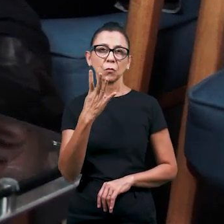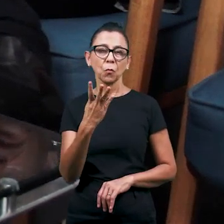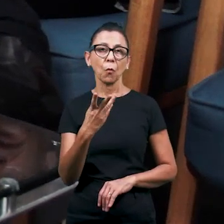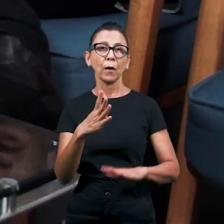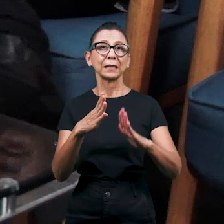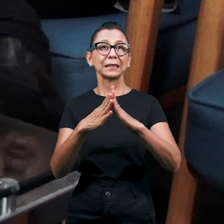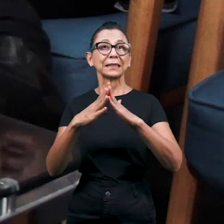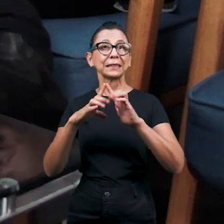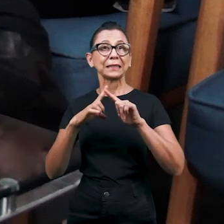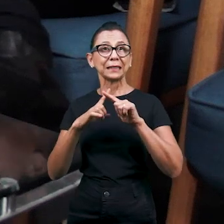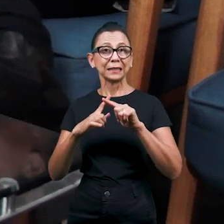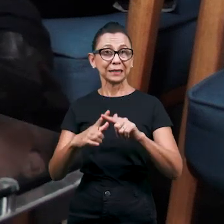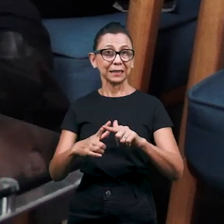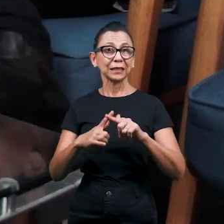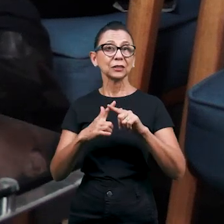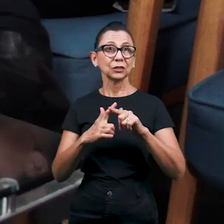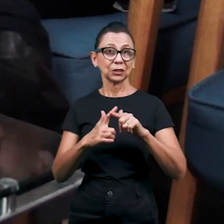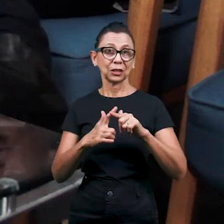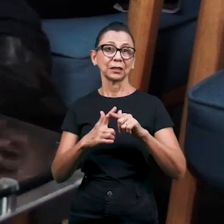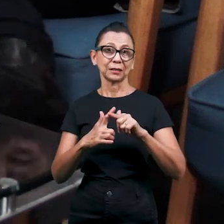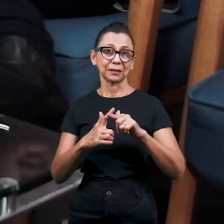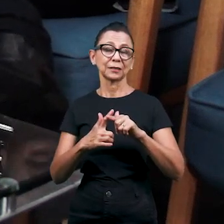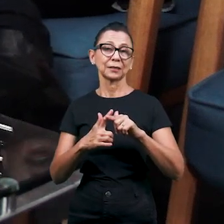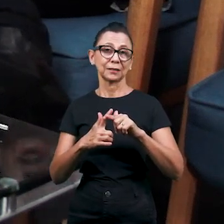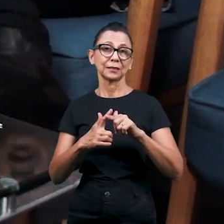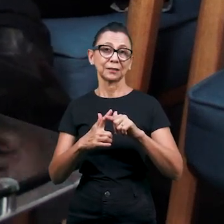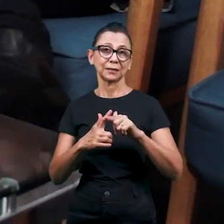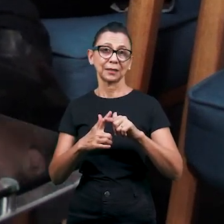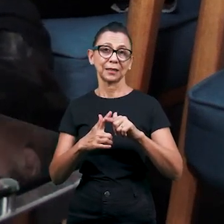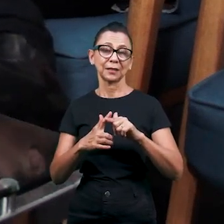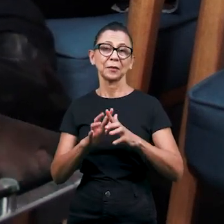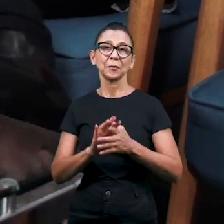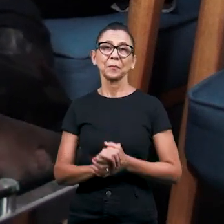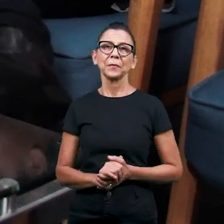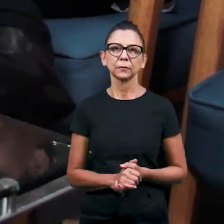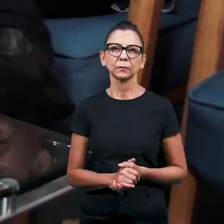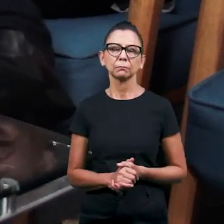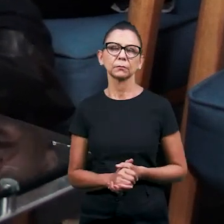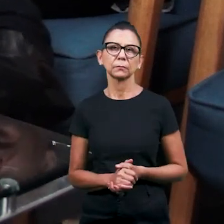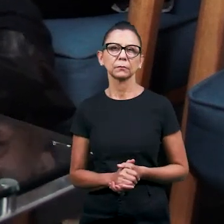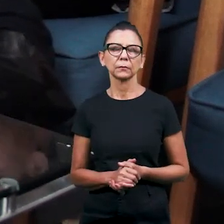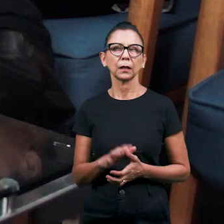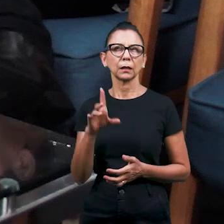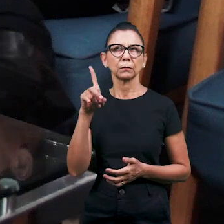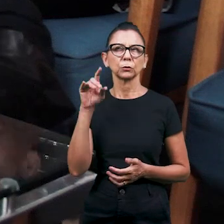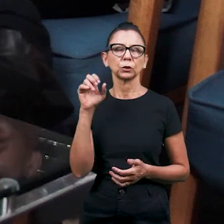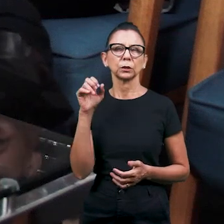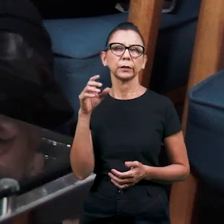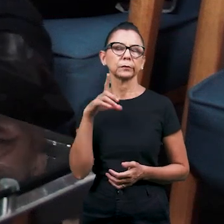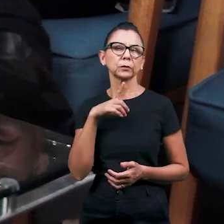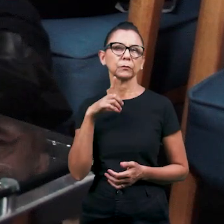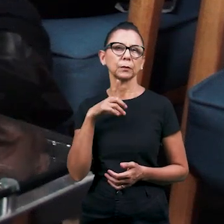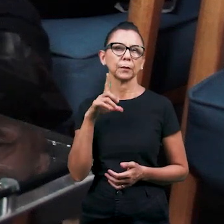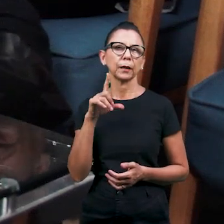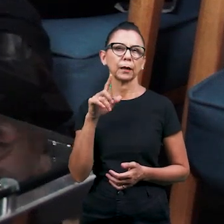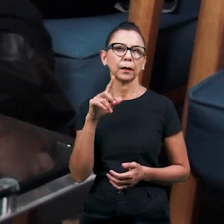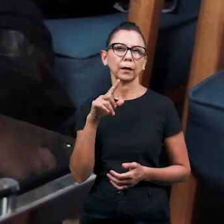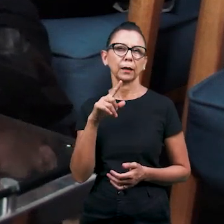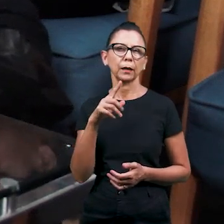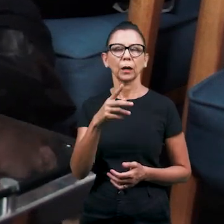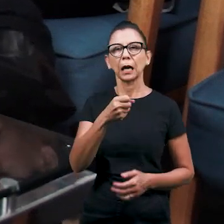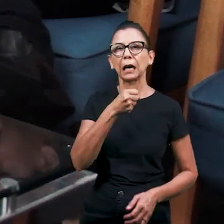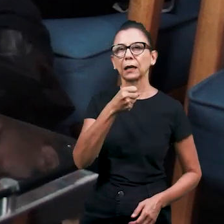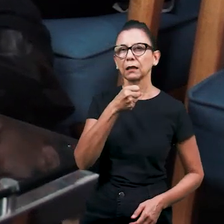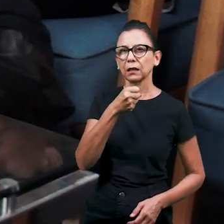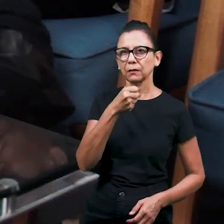é um ser extremamente social. Ele gosta de interagir, ele gosta de fazer amigos e tudo mais. Quando você faz